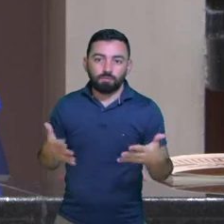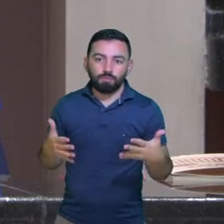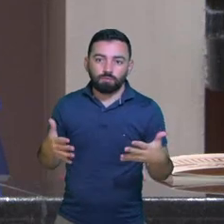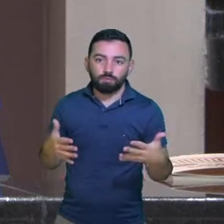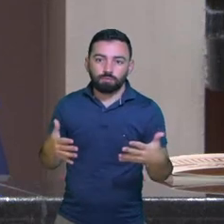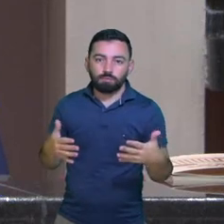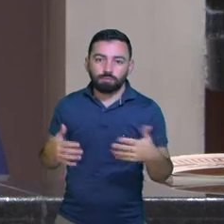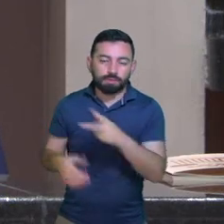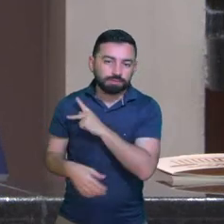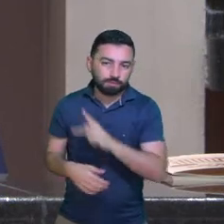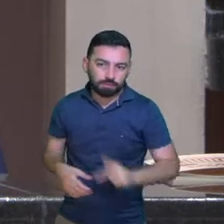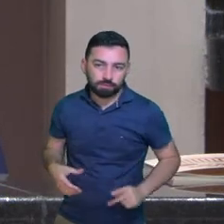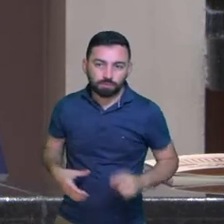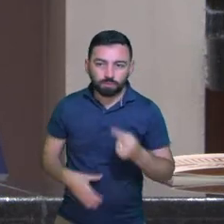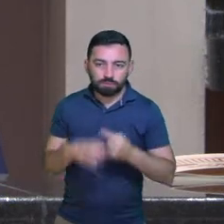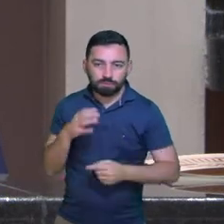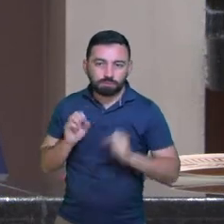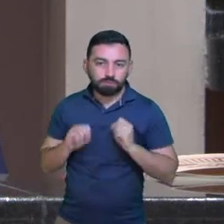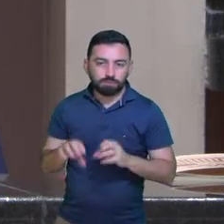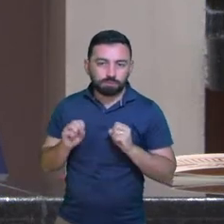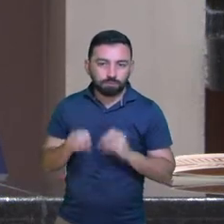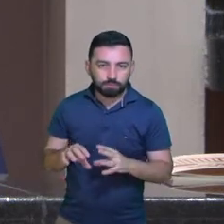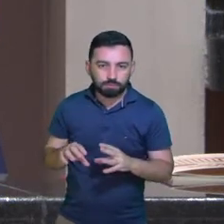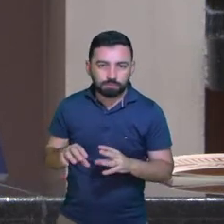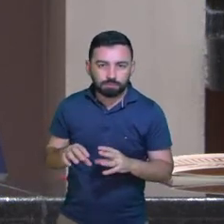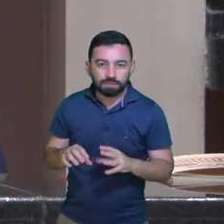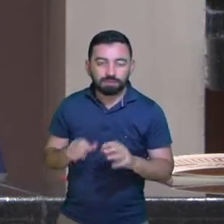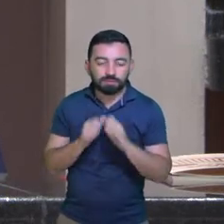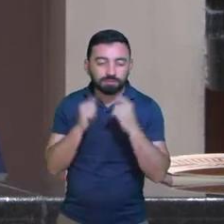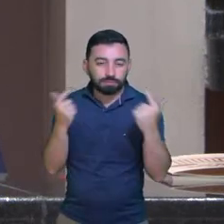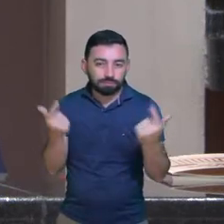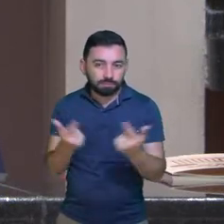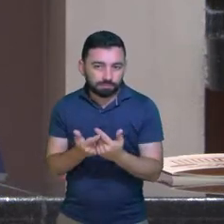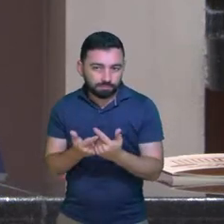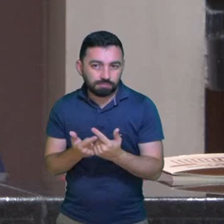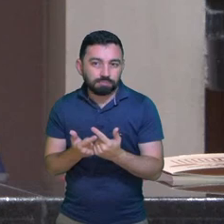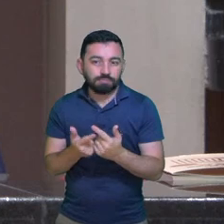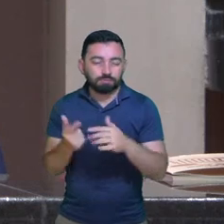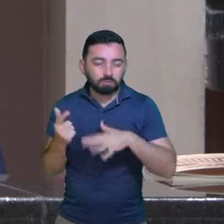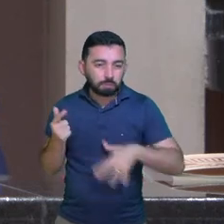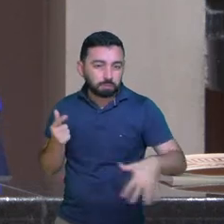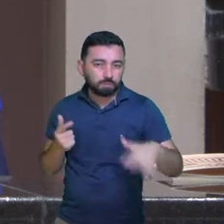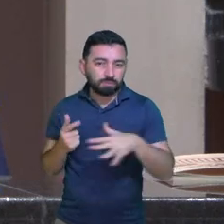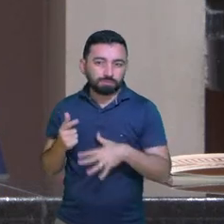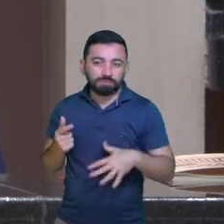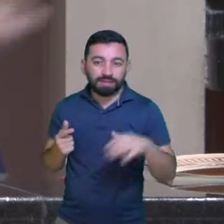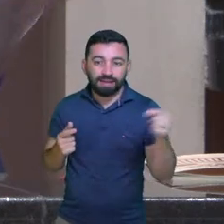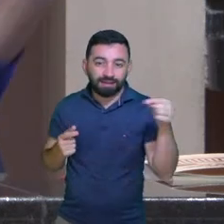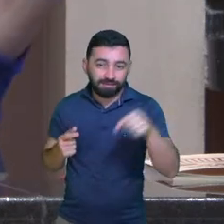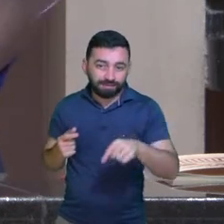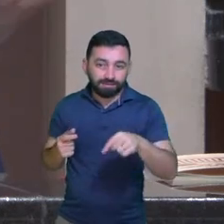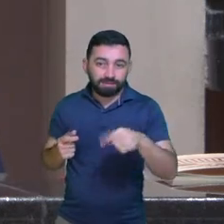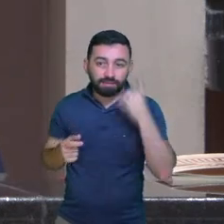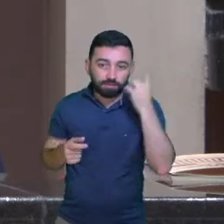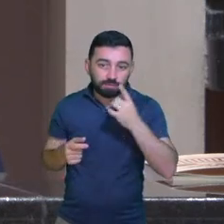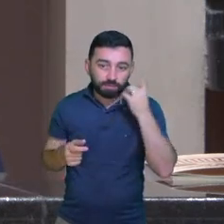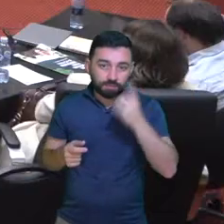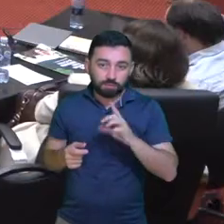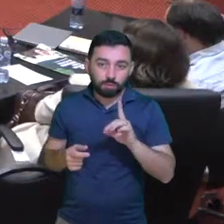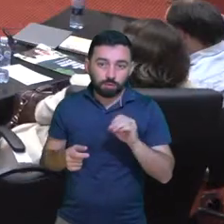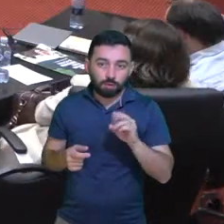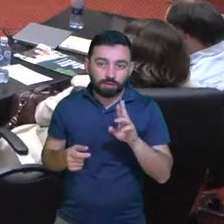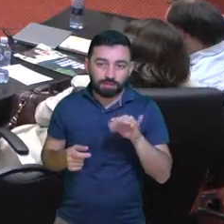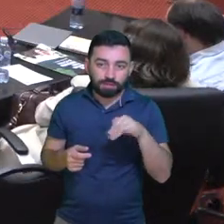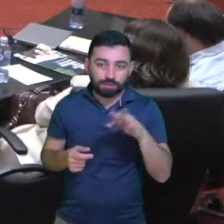presidentes de comissão de educação das assembleias legislativas e trouxemos a deputada Dorinha do den do